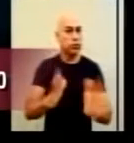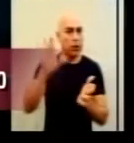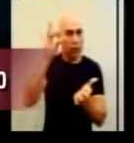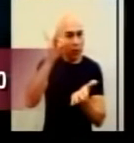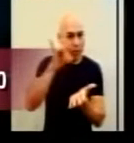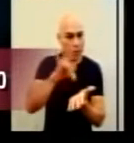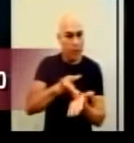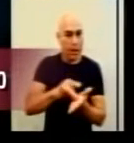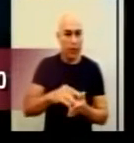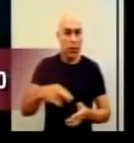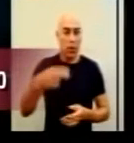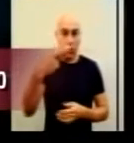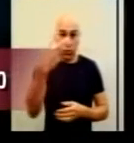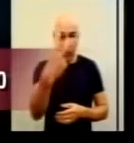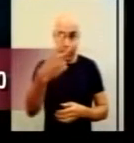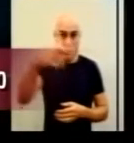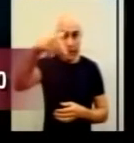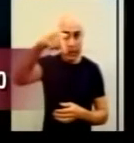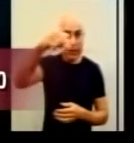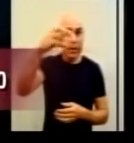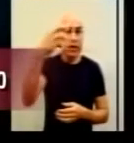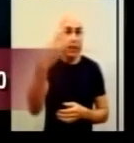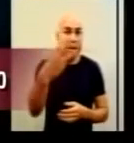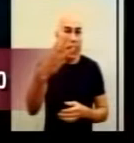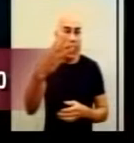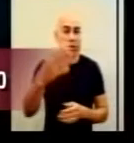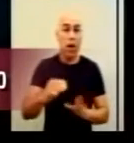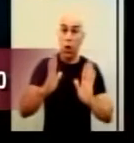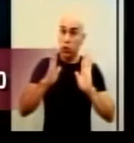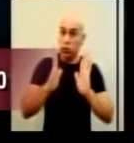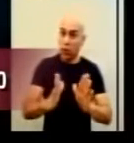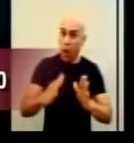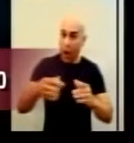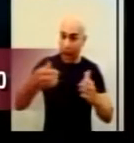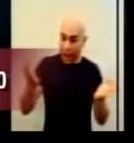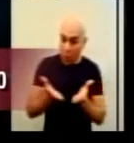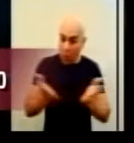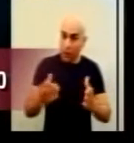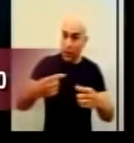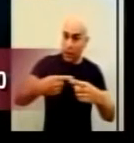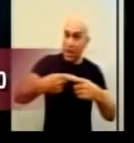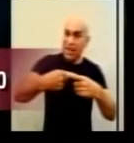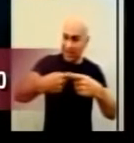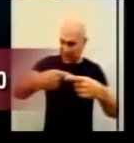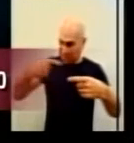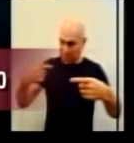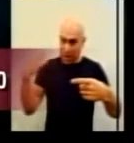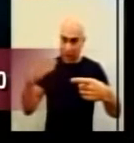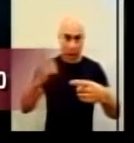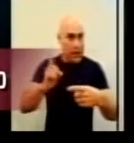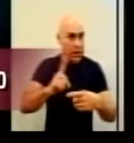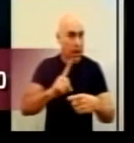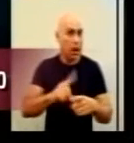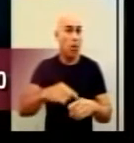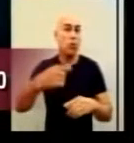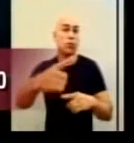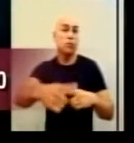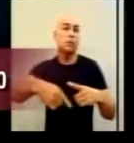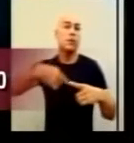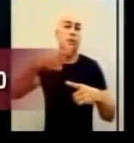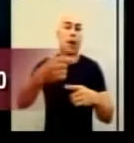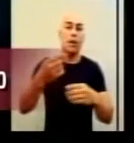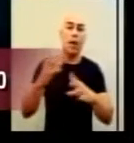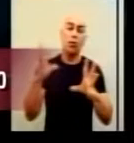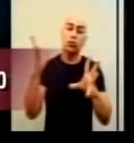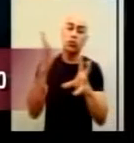esses 273 casos não são necessariamente somente dessa semana, visto que ontem mesmo o